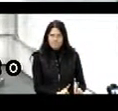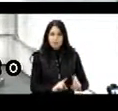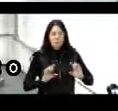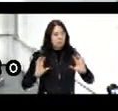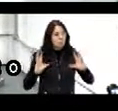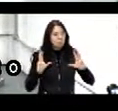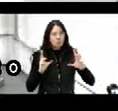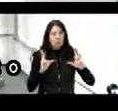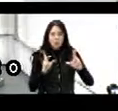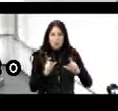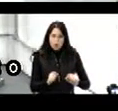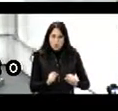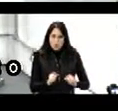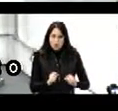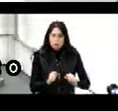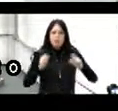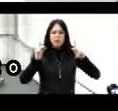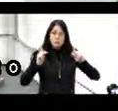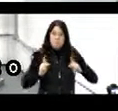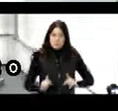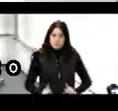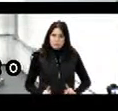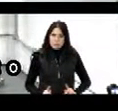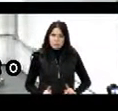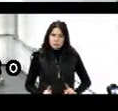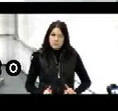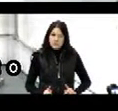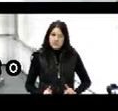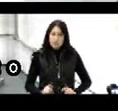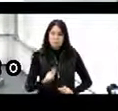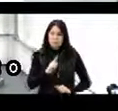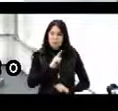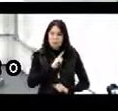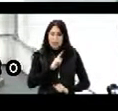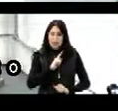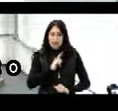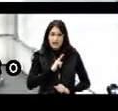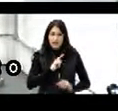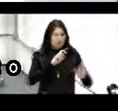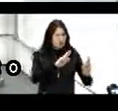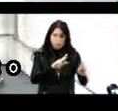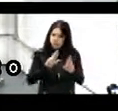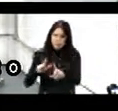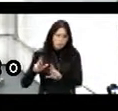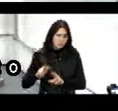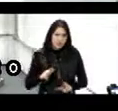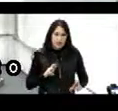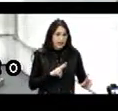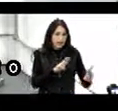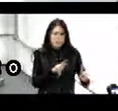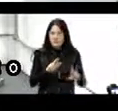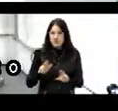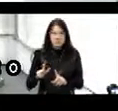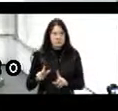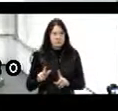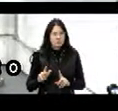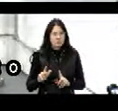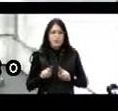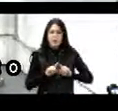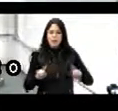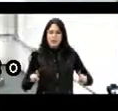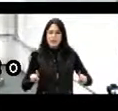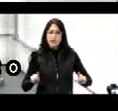as pessoas que têm a sua especificidade, a sua diferença, mas que não